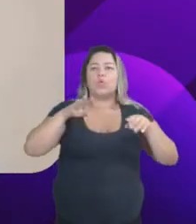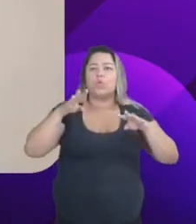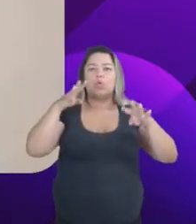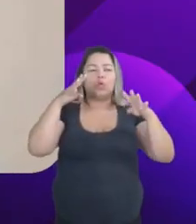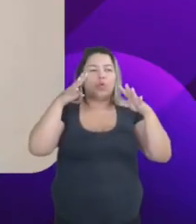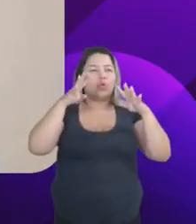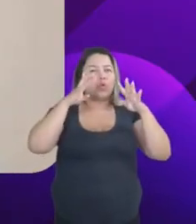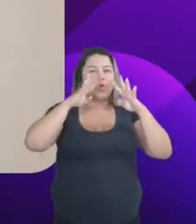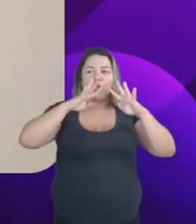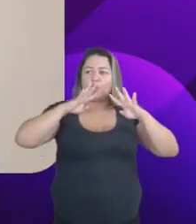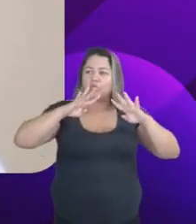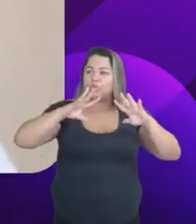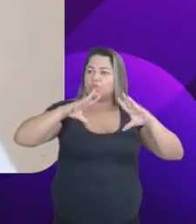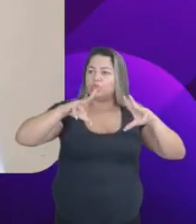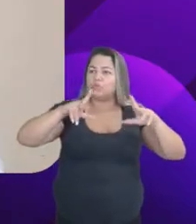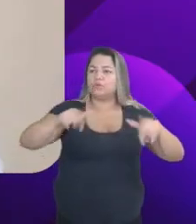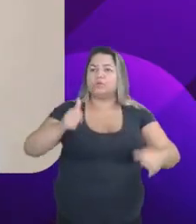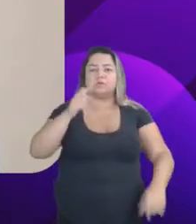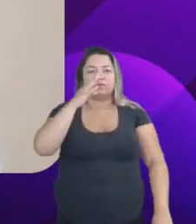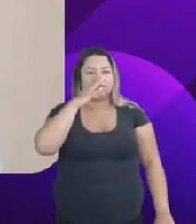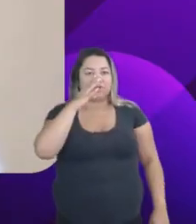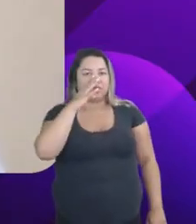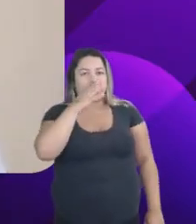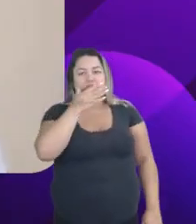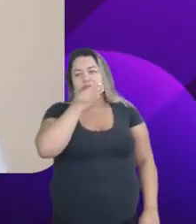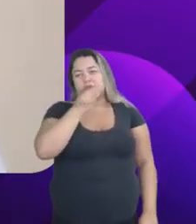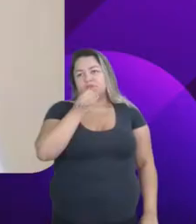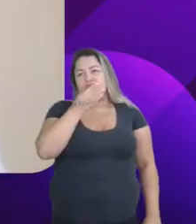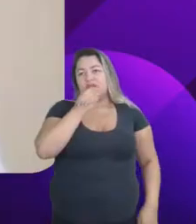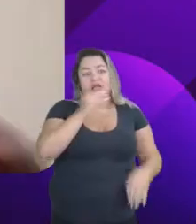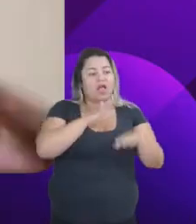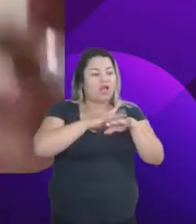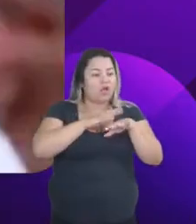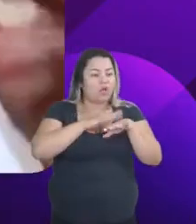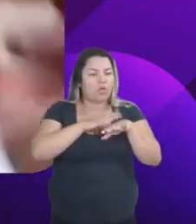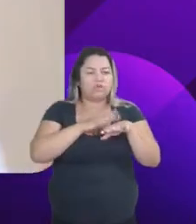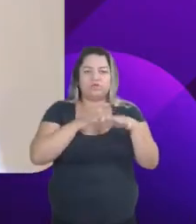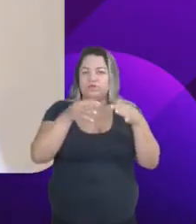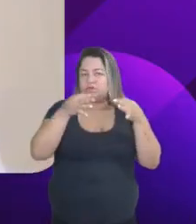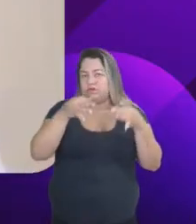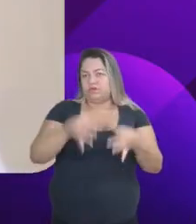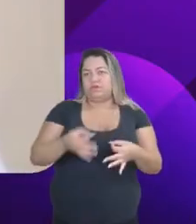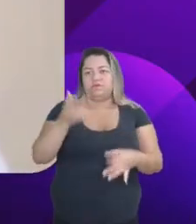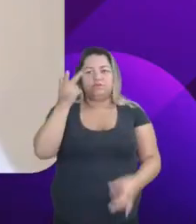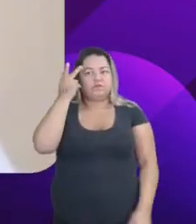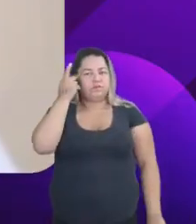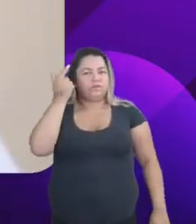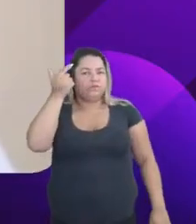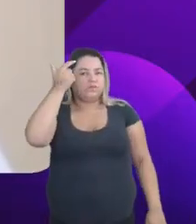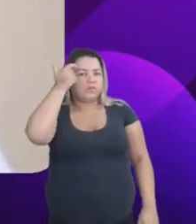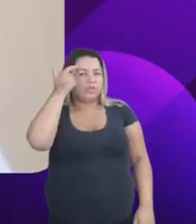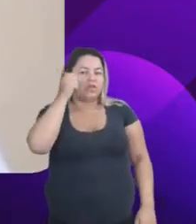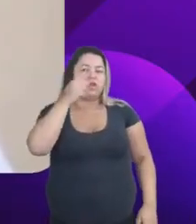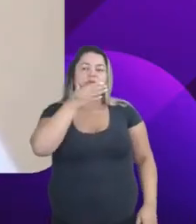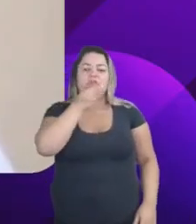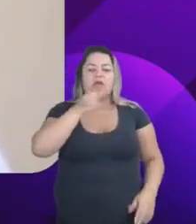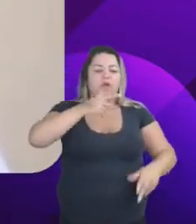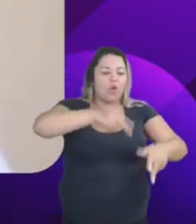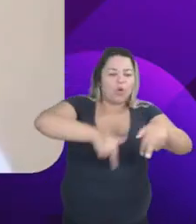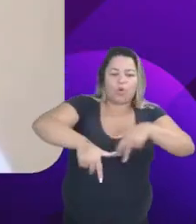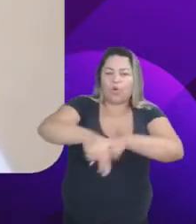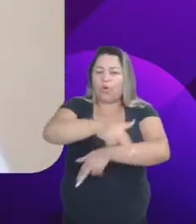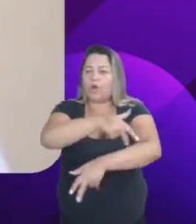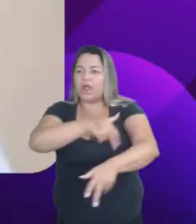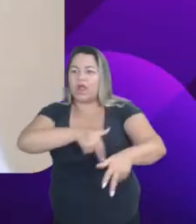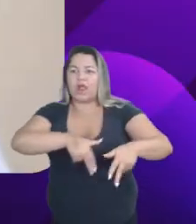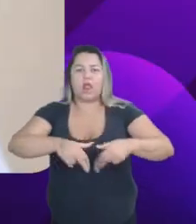está conversando, a gente vai dizer que aquele menino só pode estar doente. Porque o ideal, o normal no nosso imaginário, é que aquele menino esteja correndo, que aquele